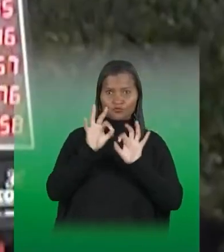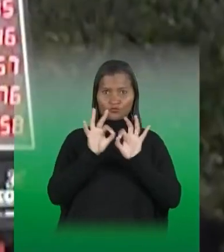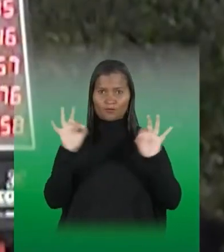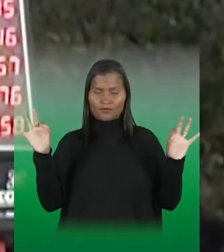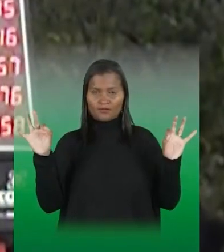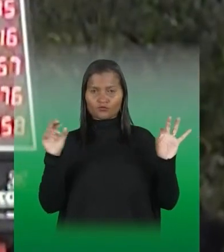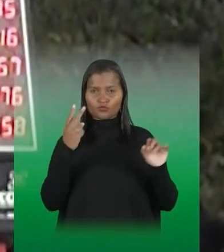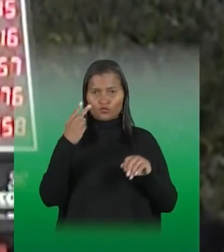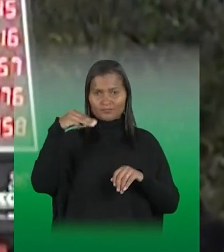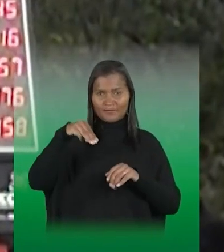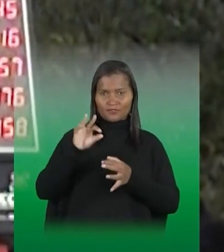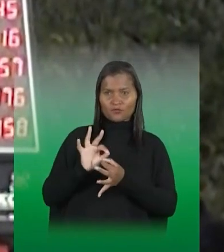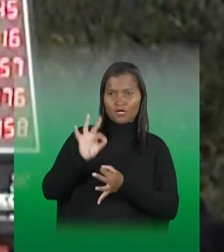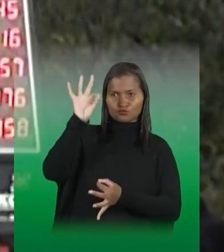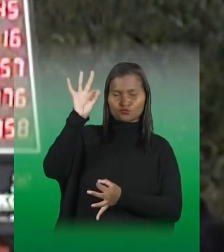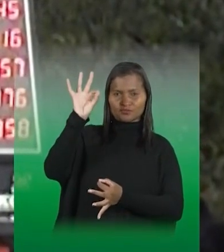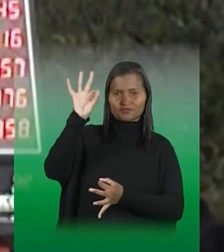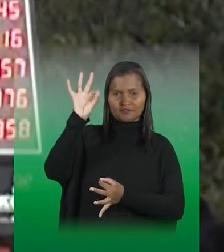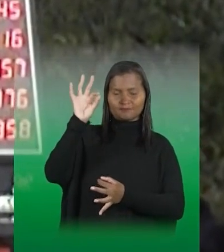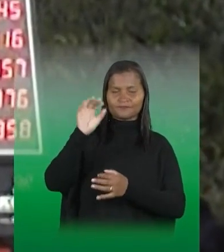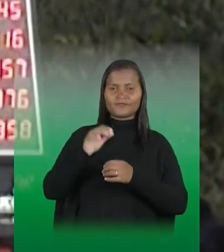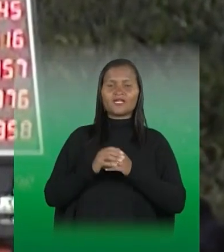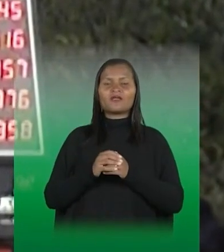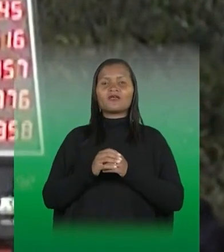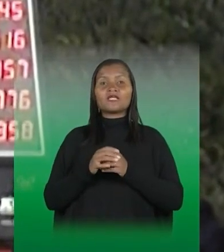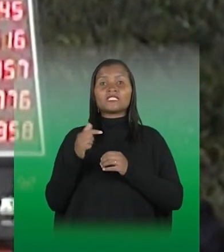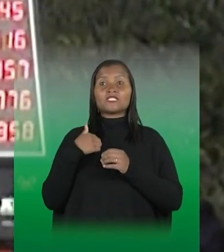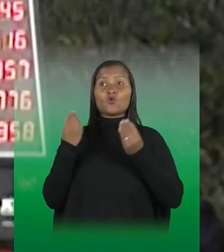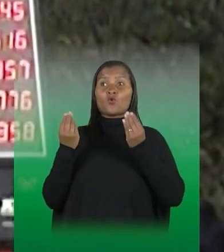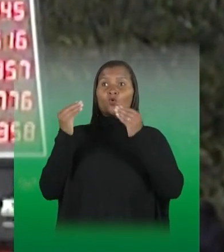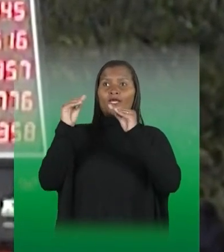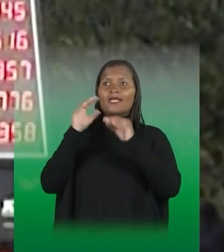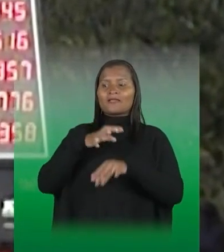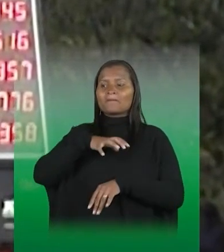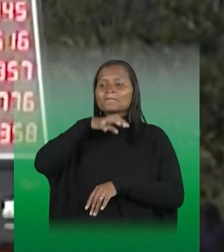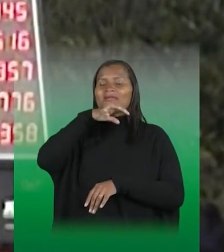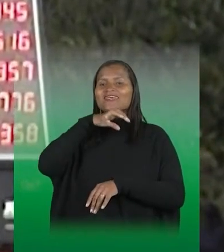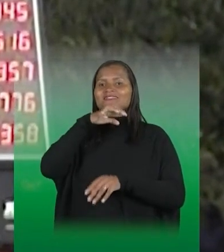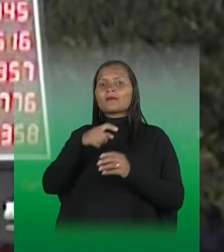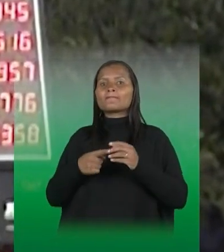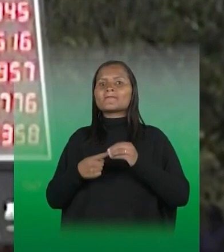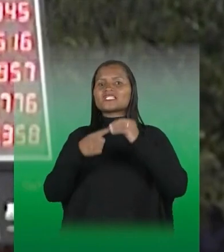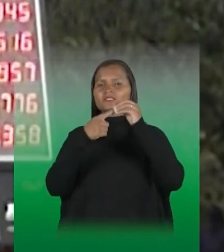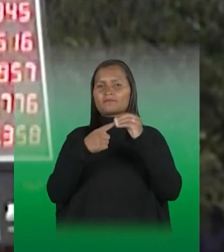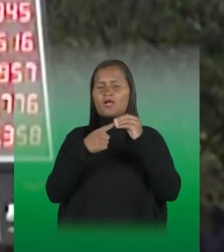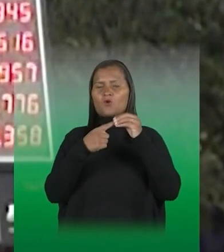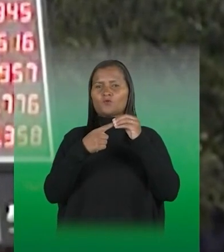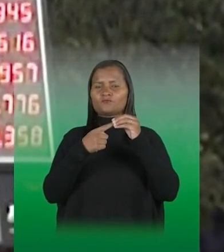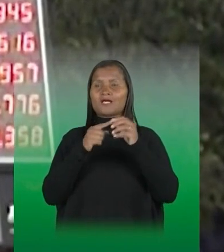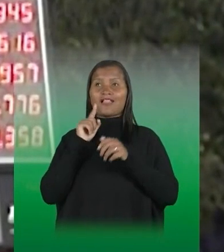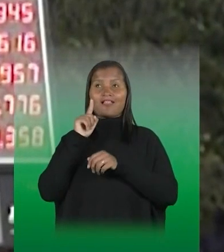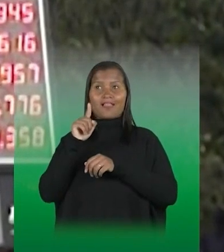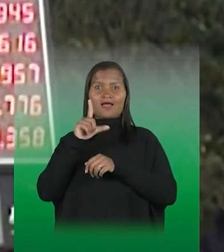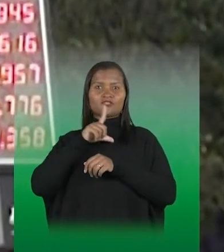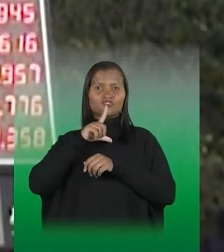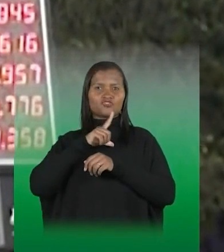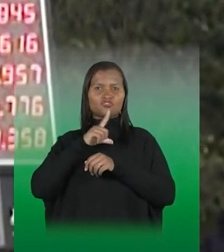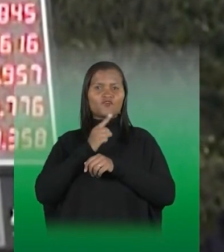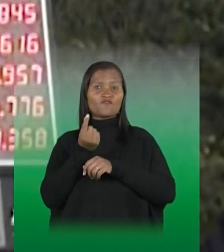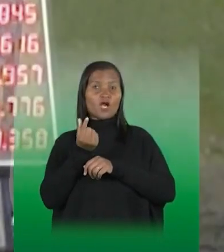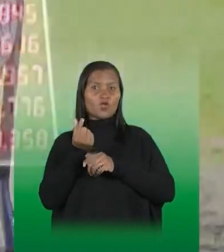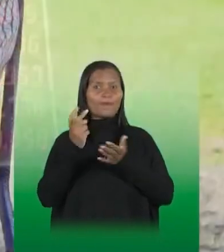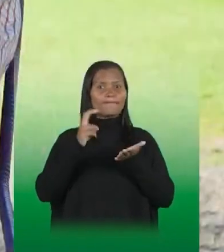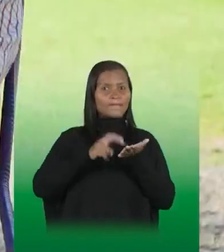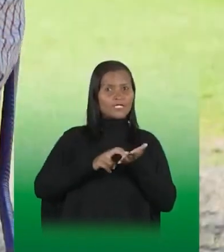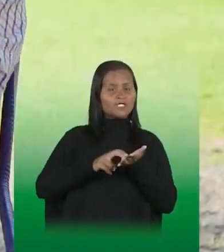metros de comprimento por 2 metros de altura e coloquei na praça principal. Lá tinha o valor que